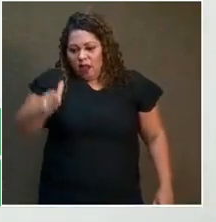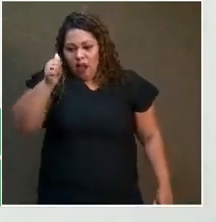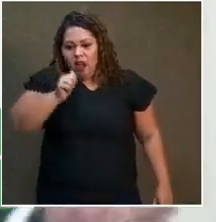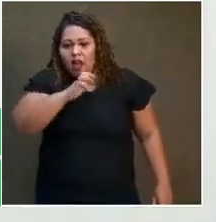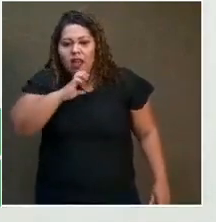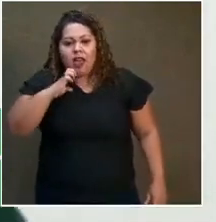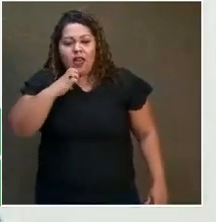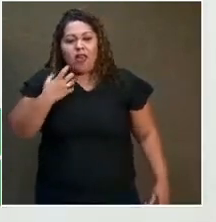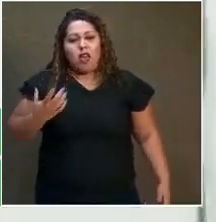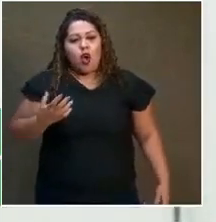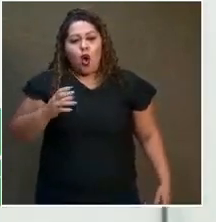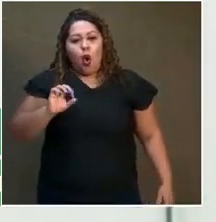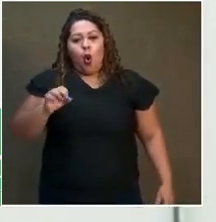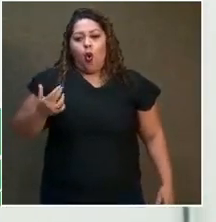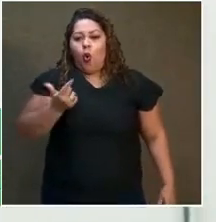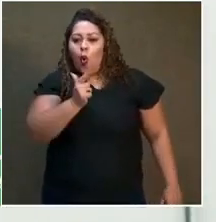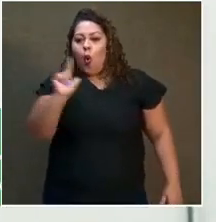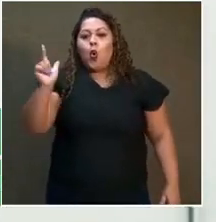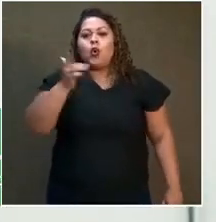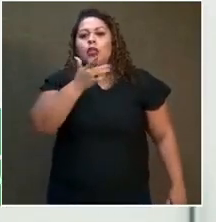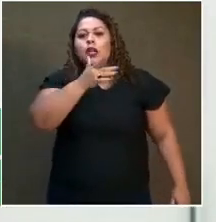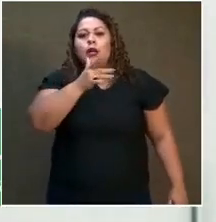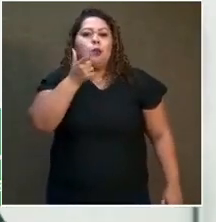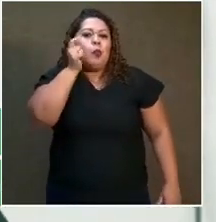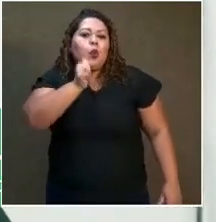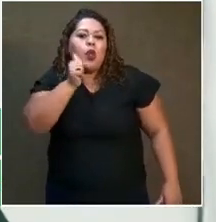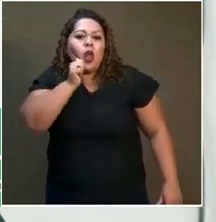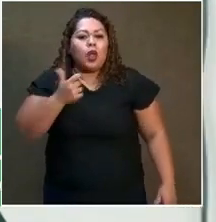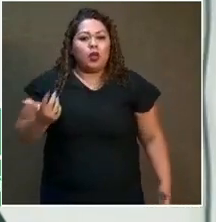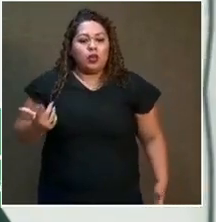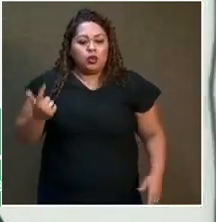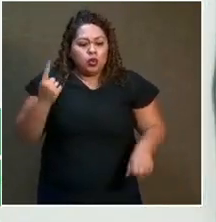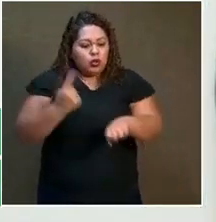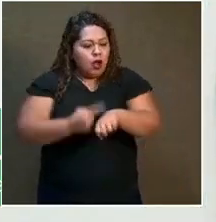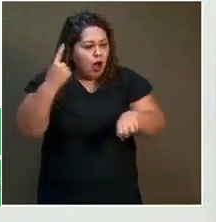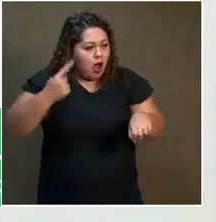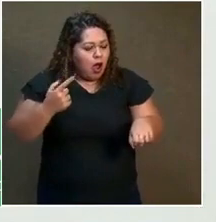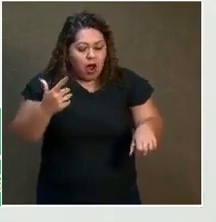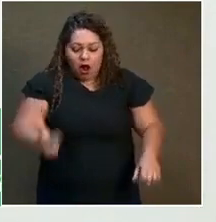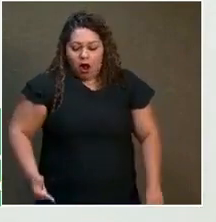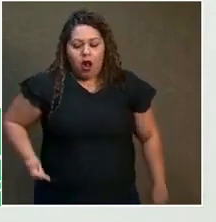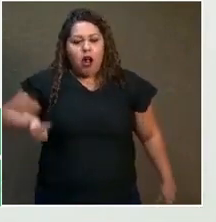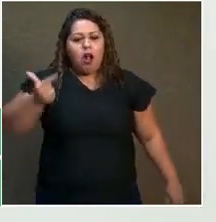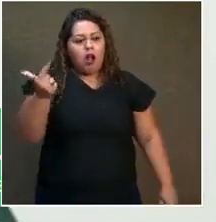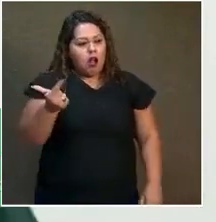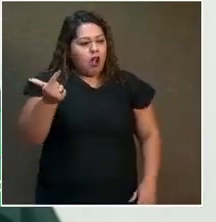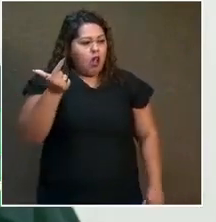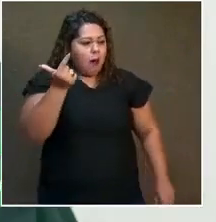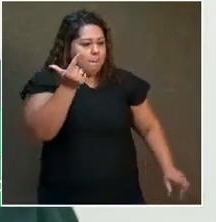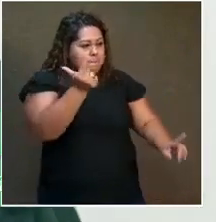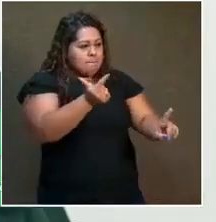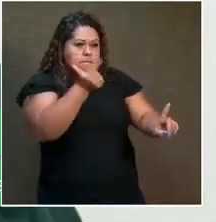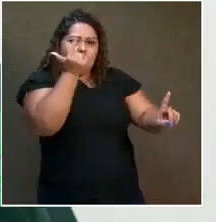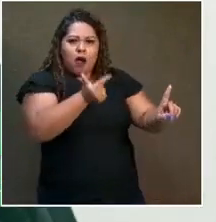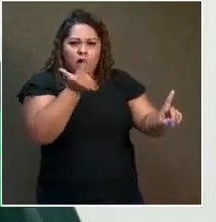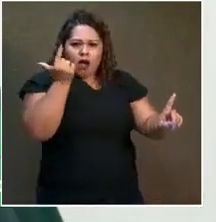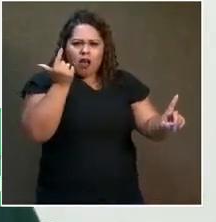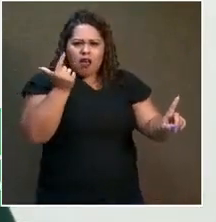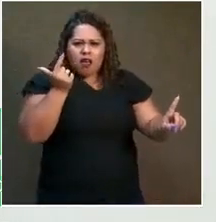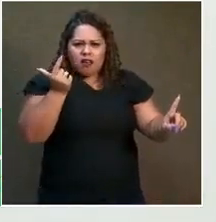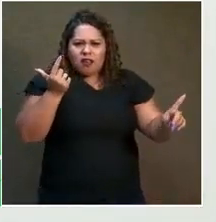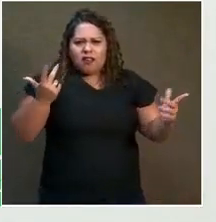ou que uma mulher ali tivesse descoberto com a arma e tivesse ali executado, poderíamos